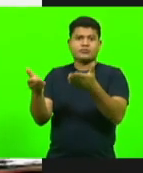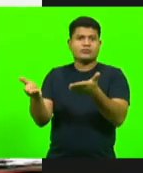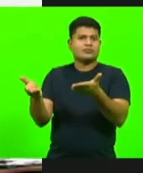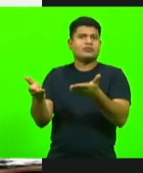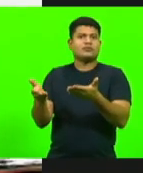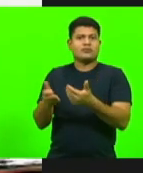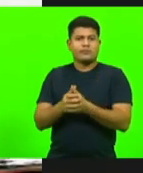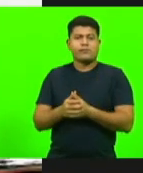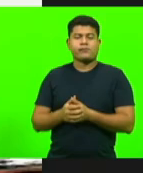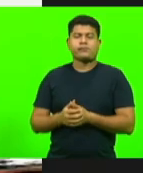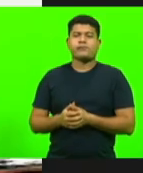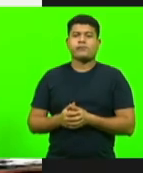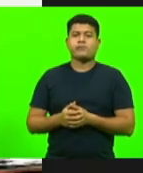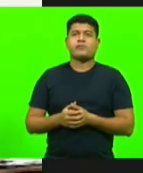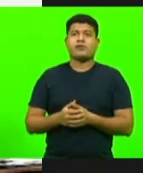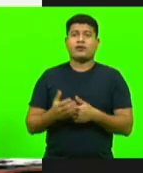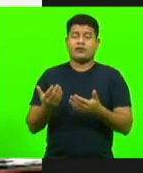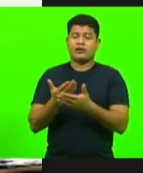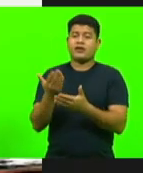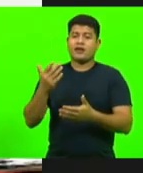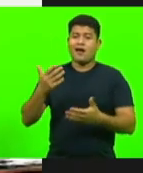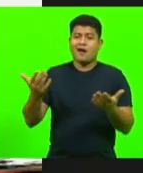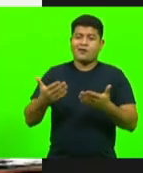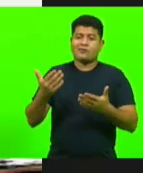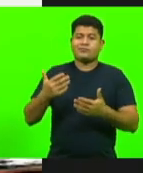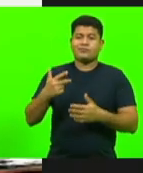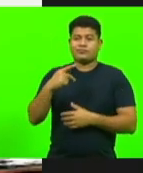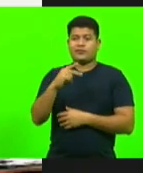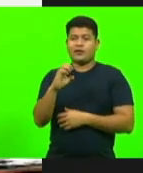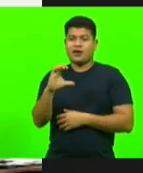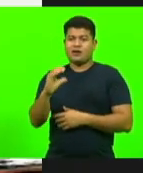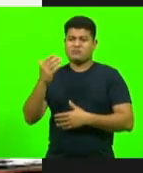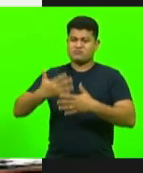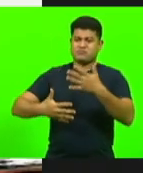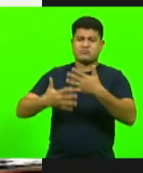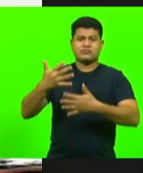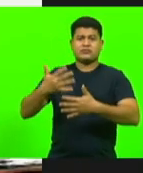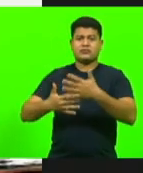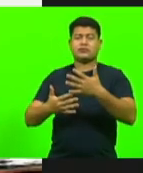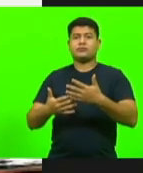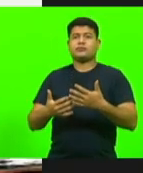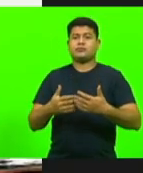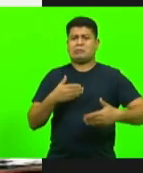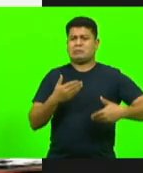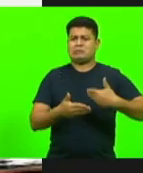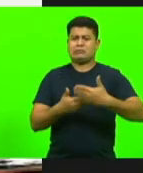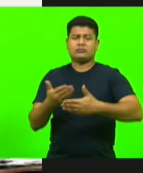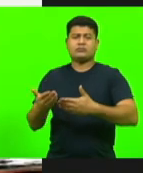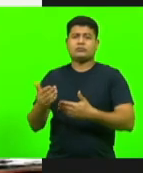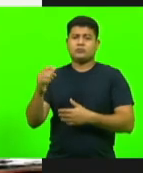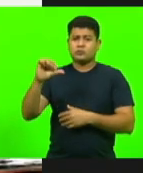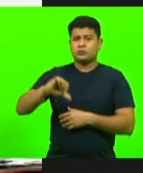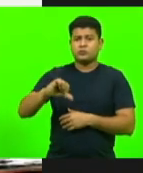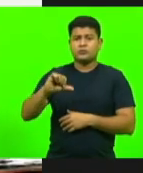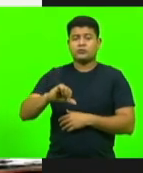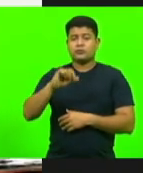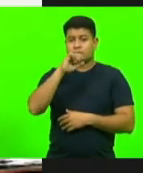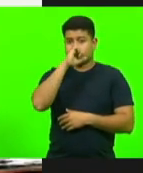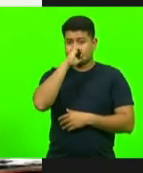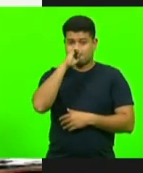completamente a sua vida né funcionalidade explicável aliás é bom